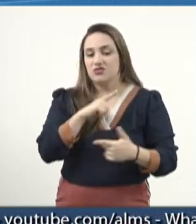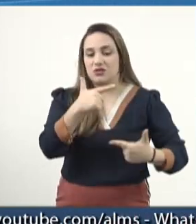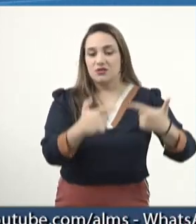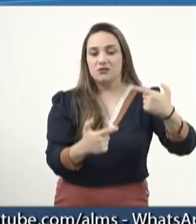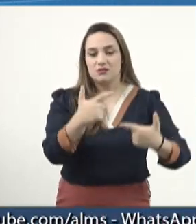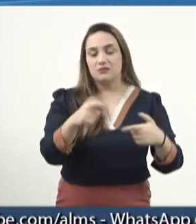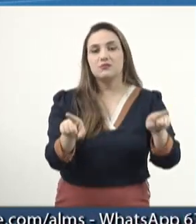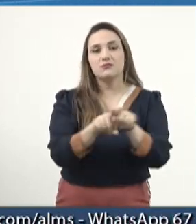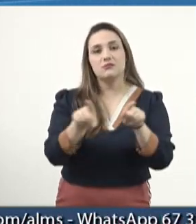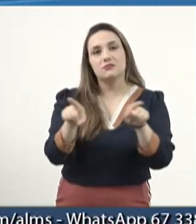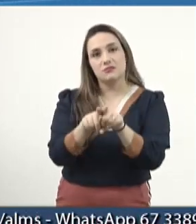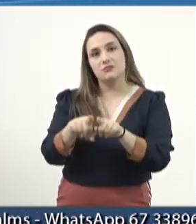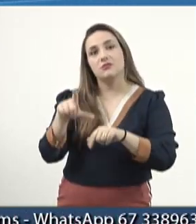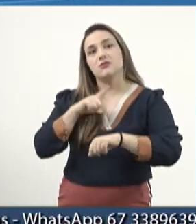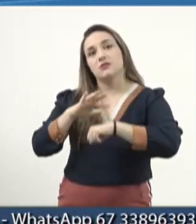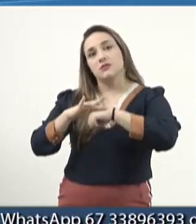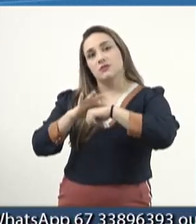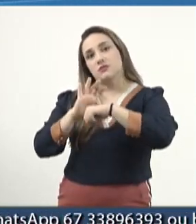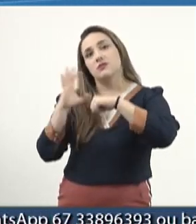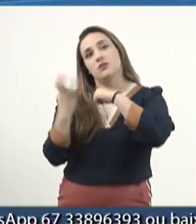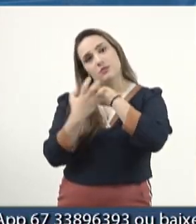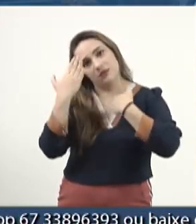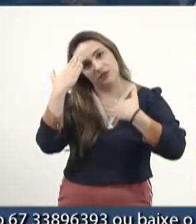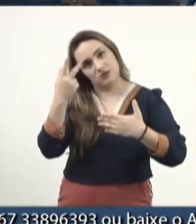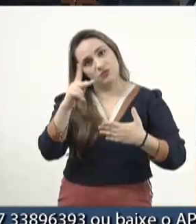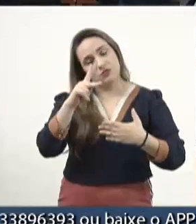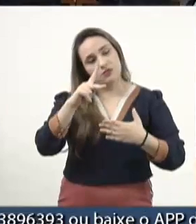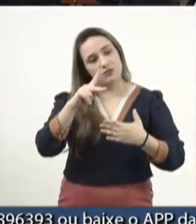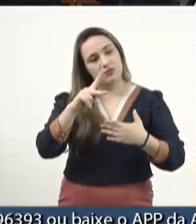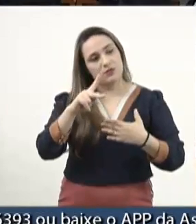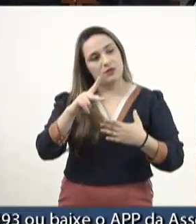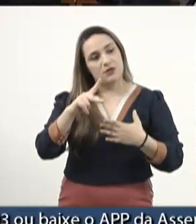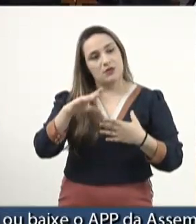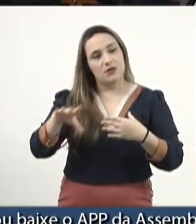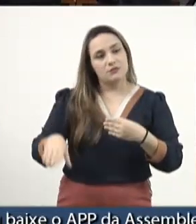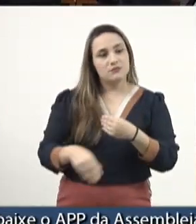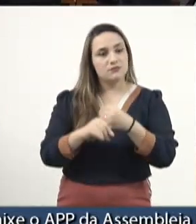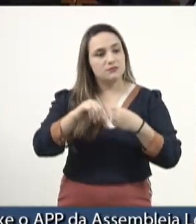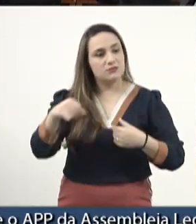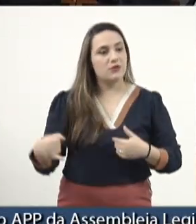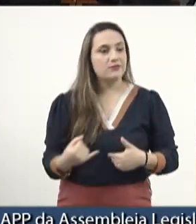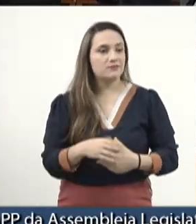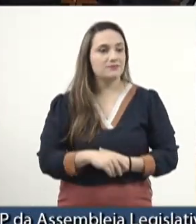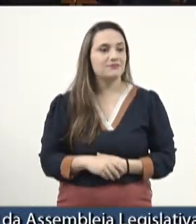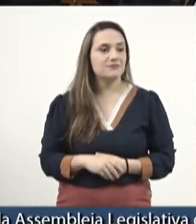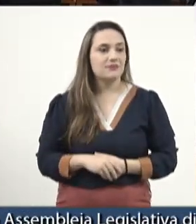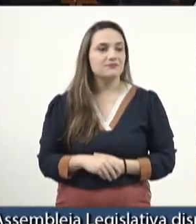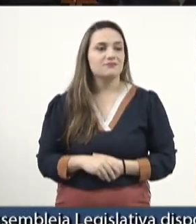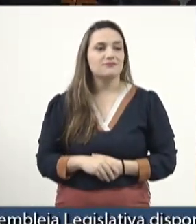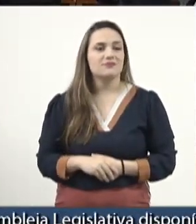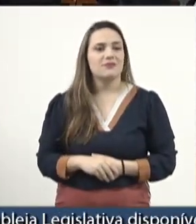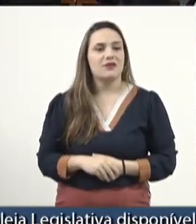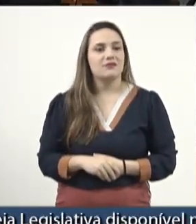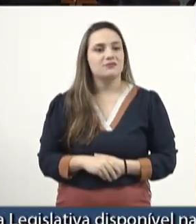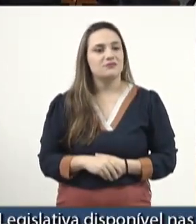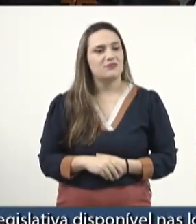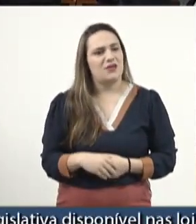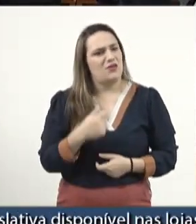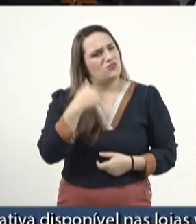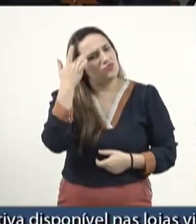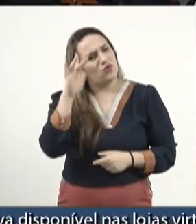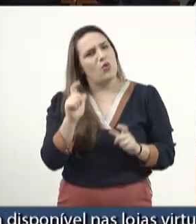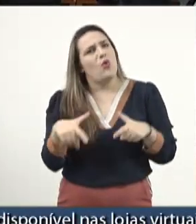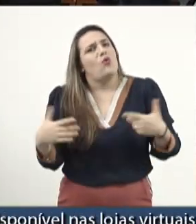mesmo enfrentando uma pandemia. Obrigado pela parte, deputado. Eu não sei de onde o senhor tirou esse dado. Eu não